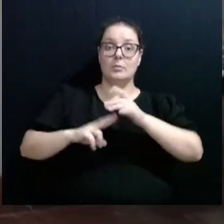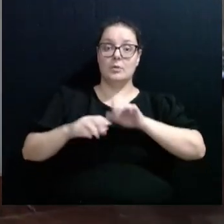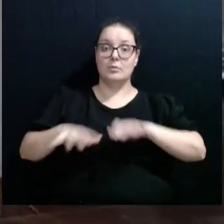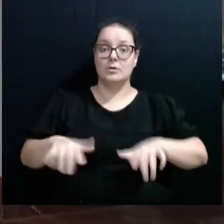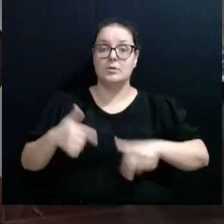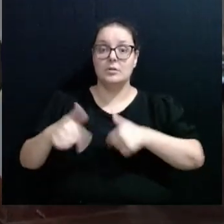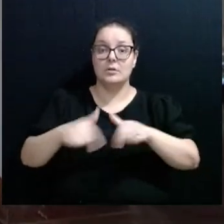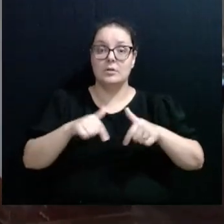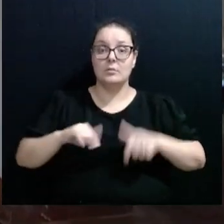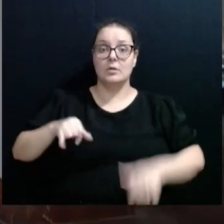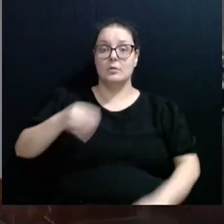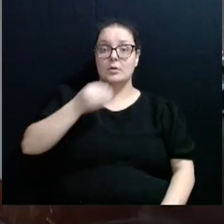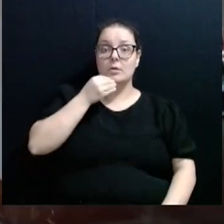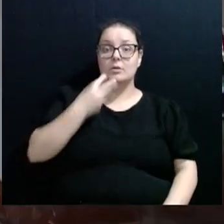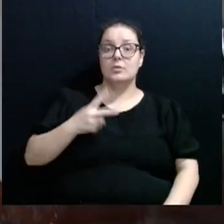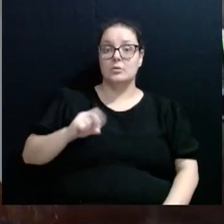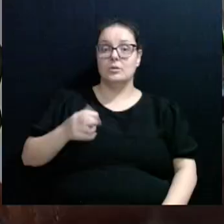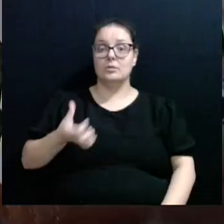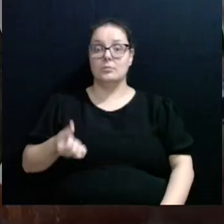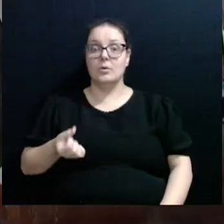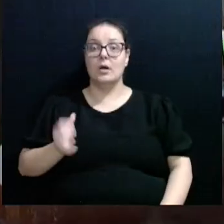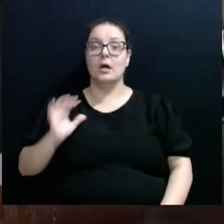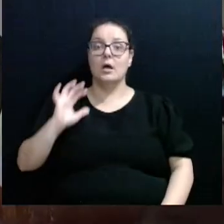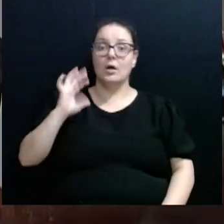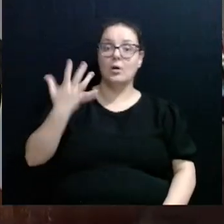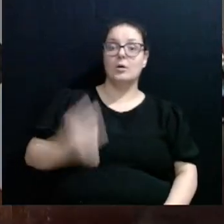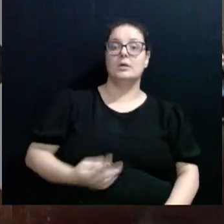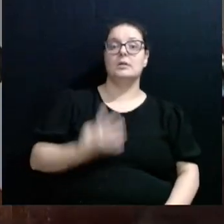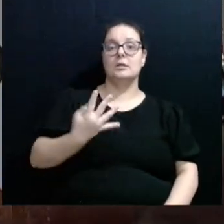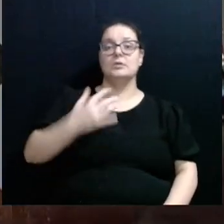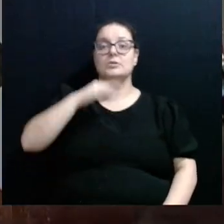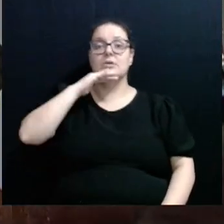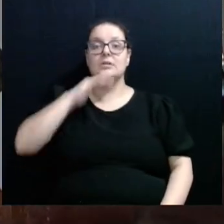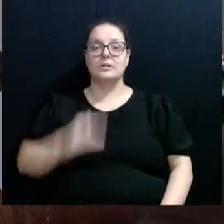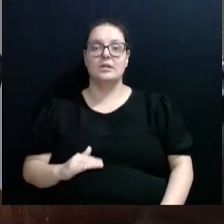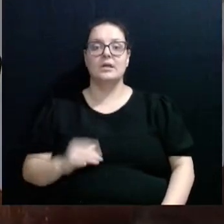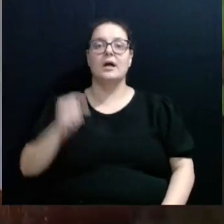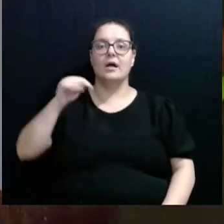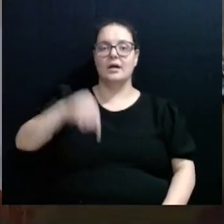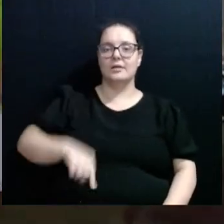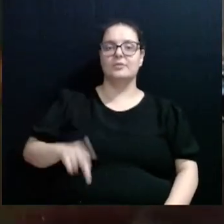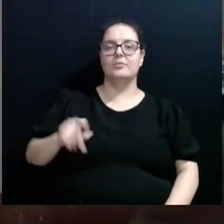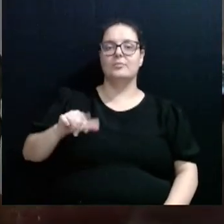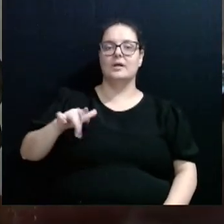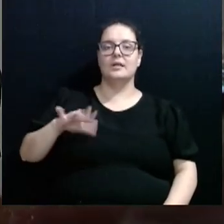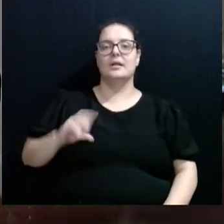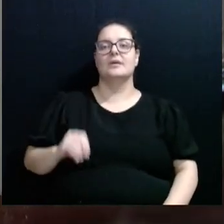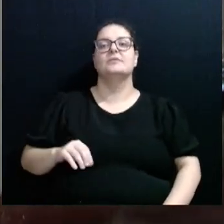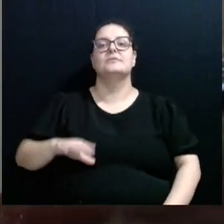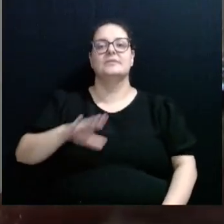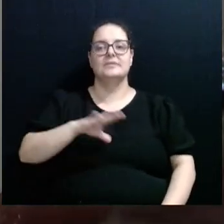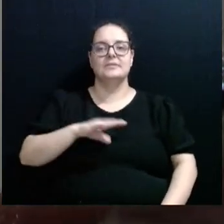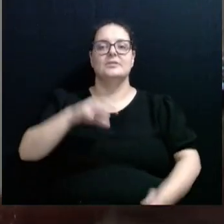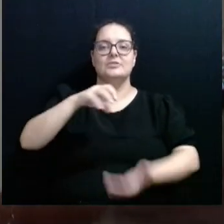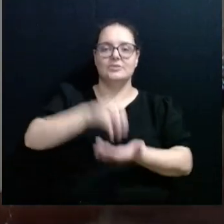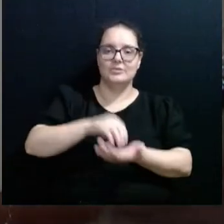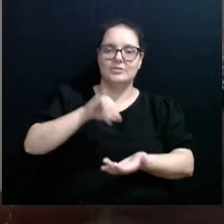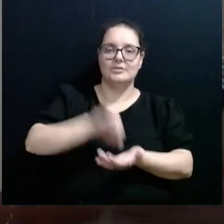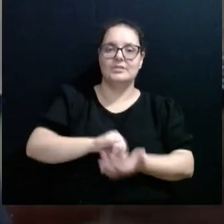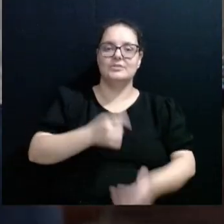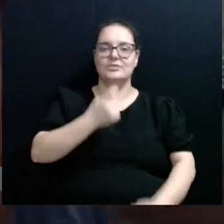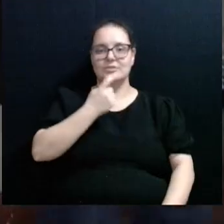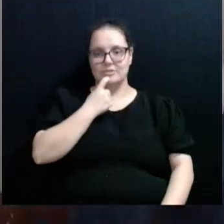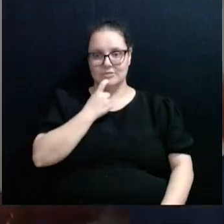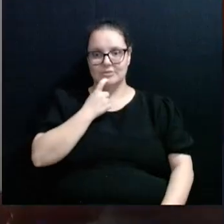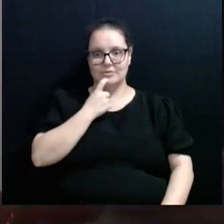de 2026 acontece até às 4 horas da tarde aqui no Palácio da Cidade, localizado no centro de Campinas. 21